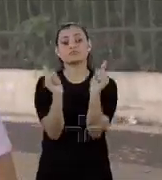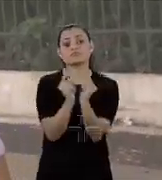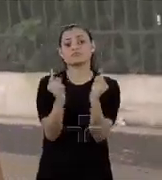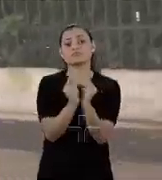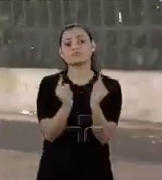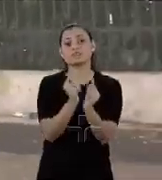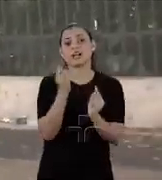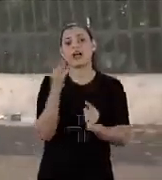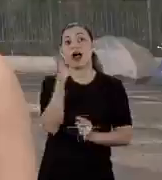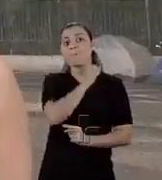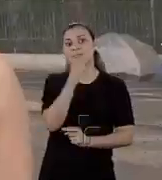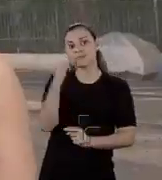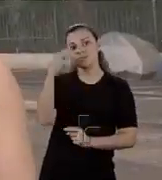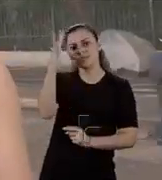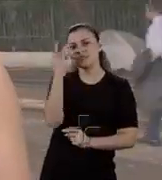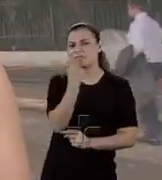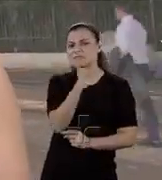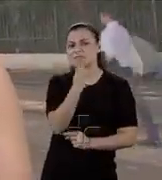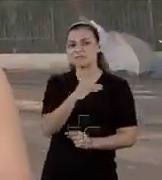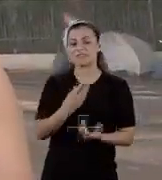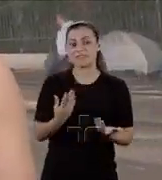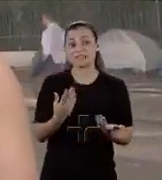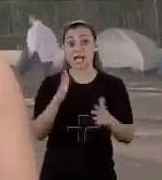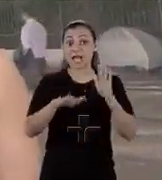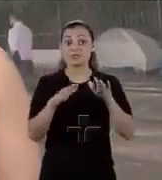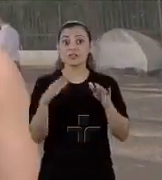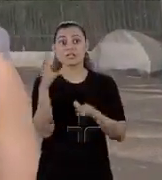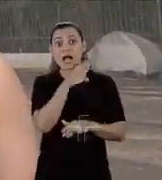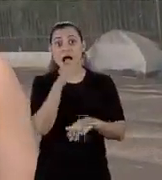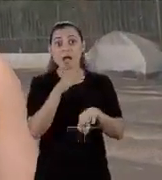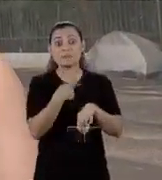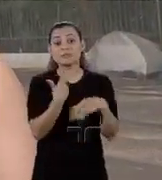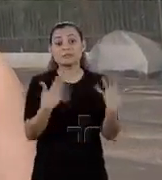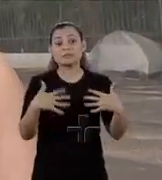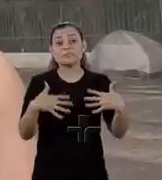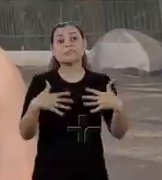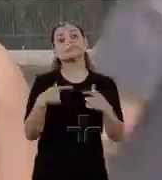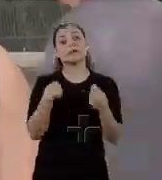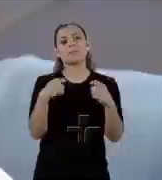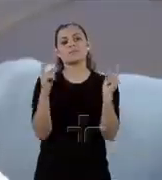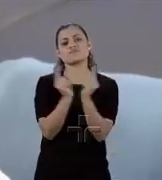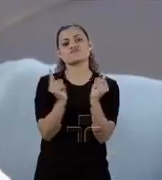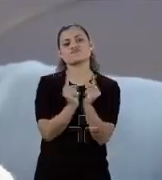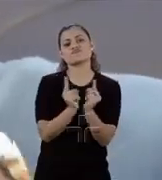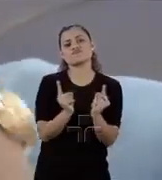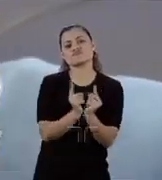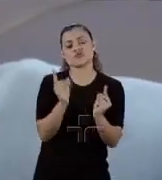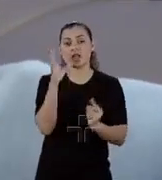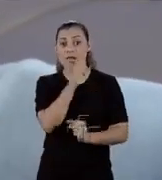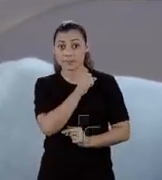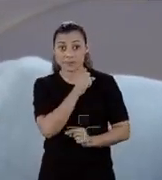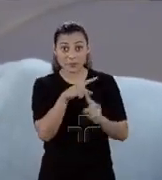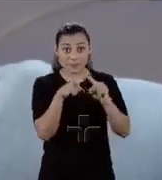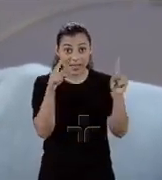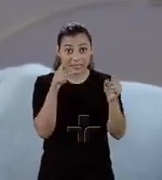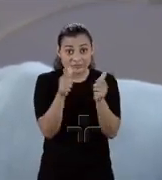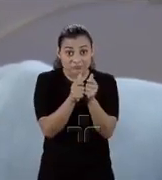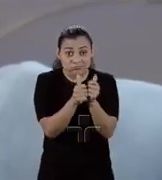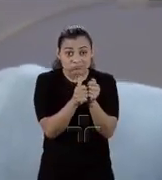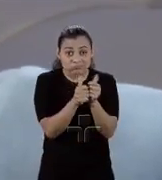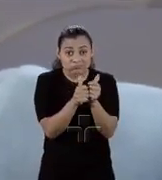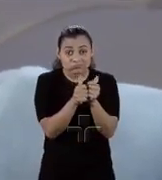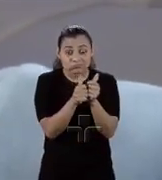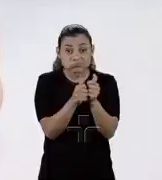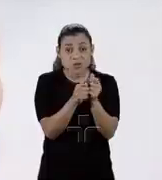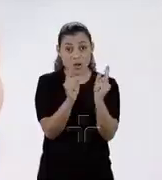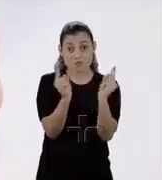prático, mais rápido. Porque às vezes está na correria do dia a dia, é mais fácil ser abreviado que você escrever. Só que na hora de digitar, além das